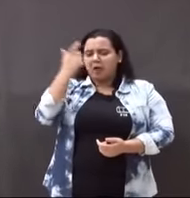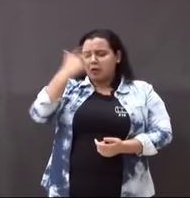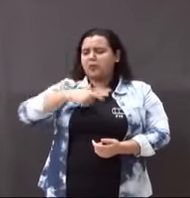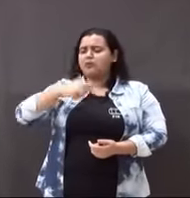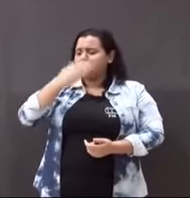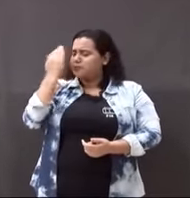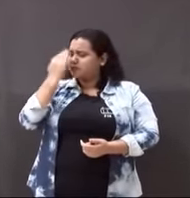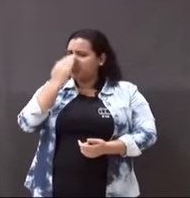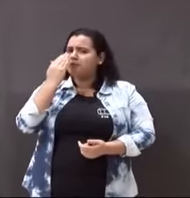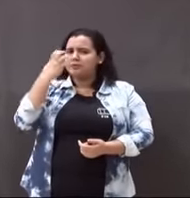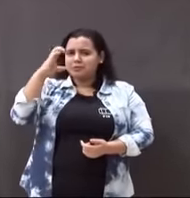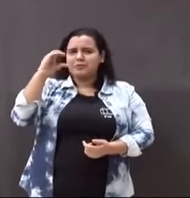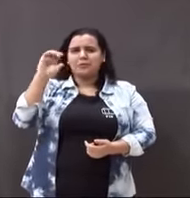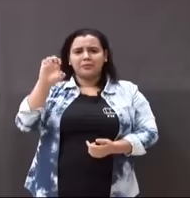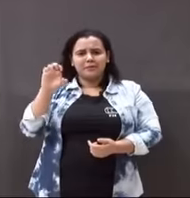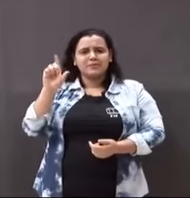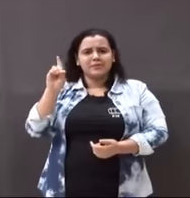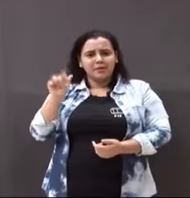Pode vir, filho.